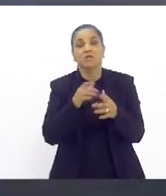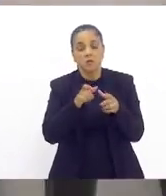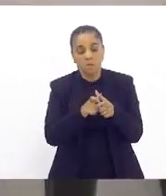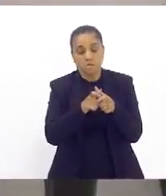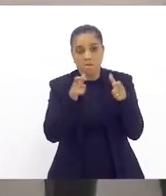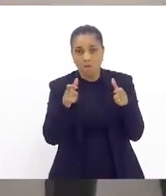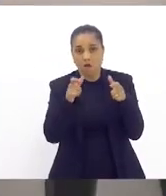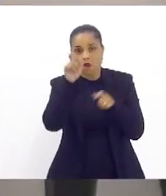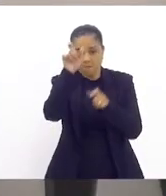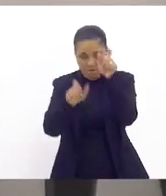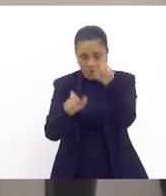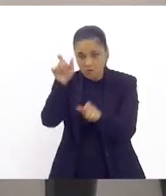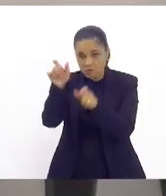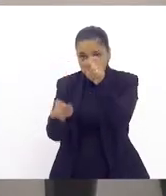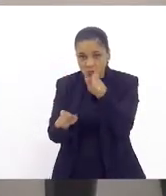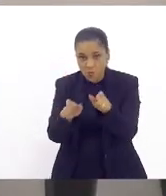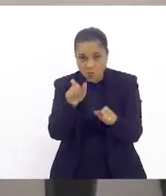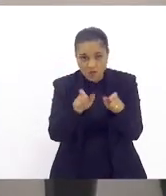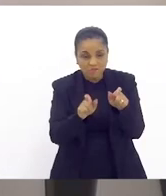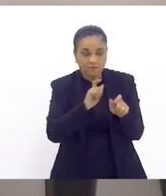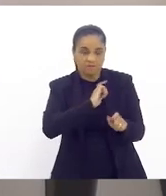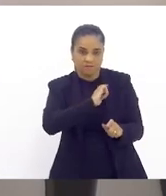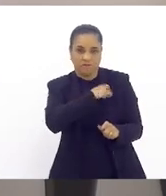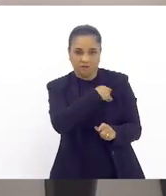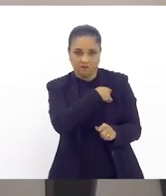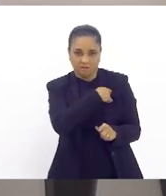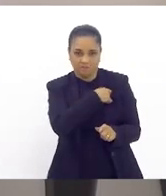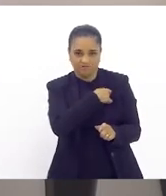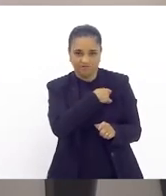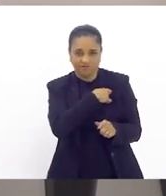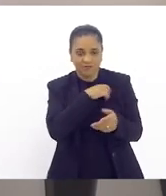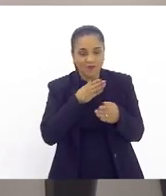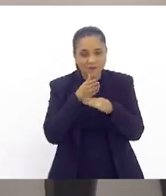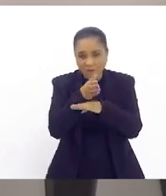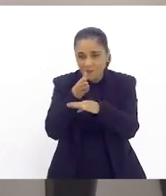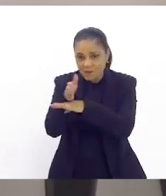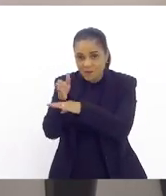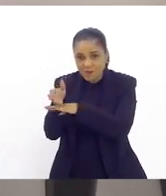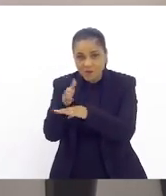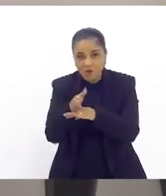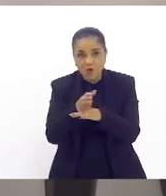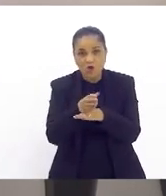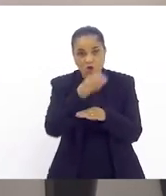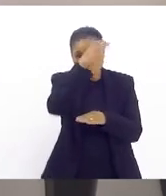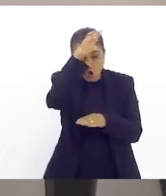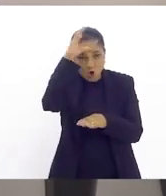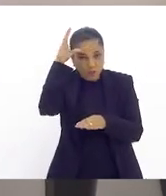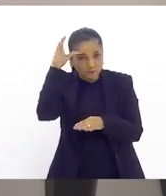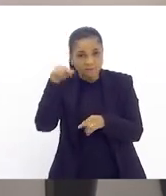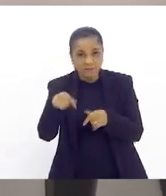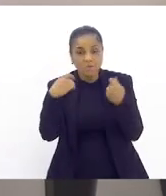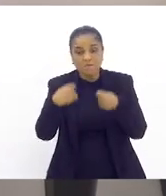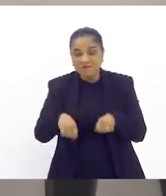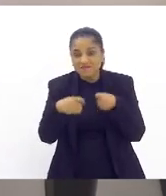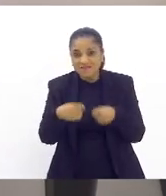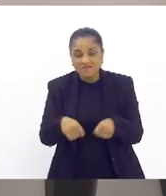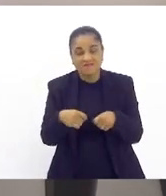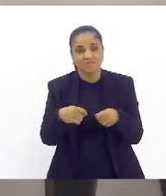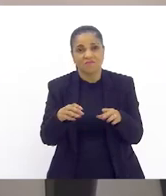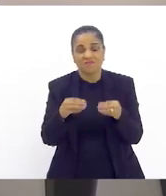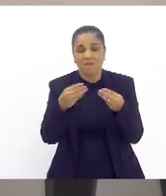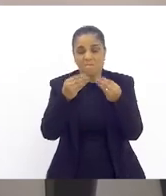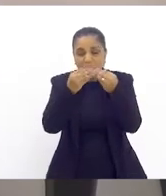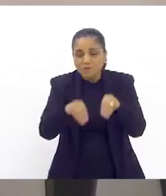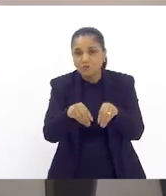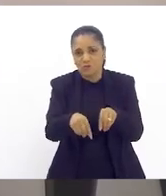o atendimento as unidades né ao consumidor Ela é completamente precária pelas duas tanto